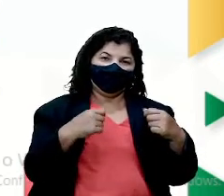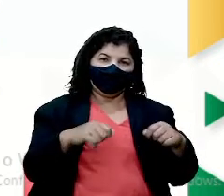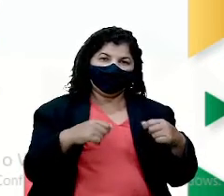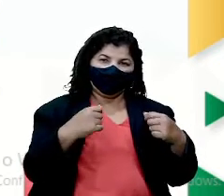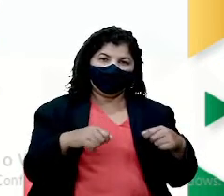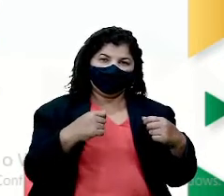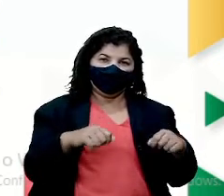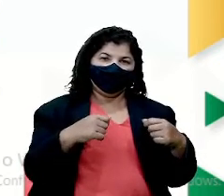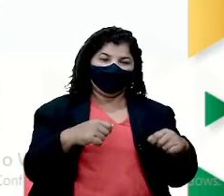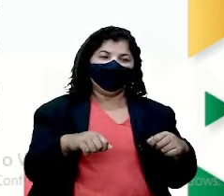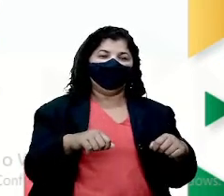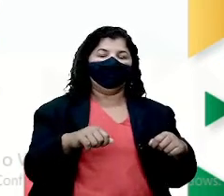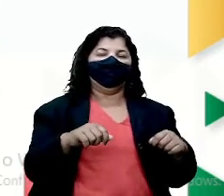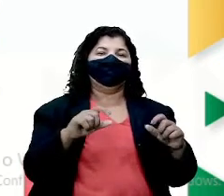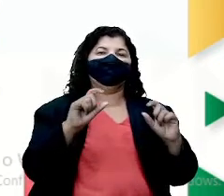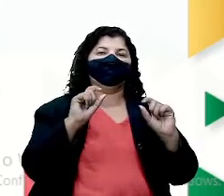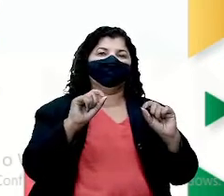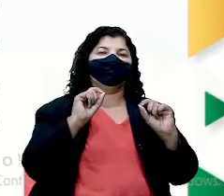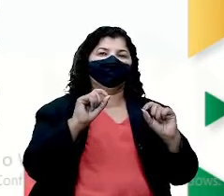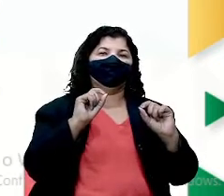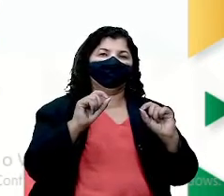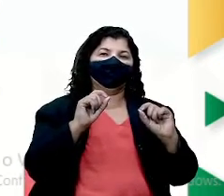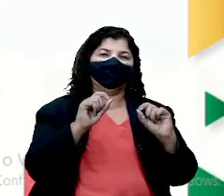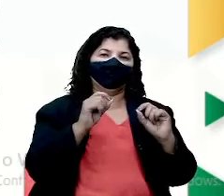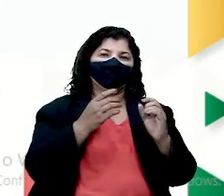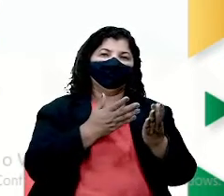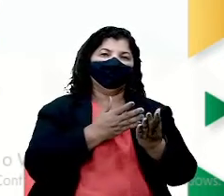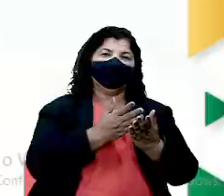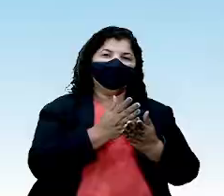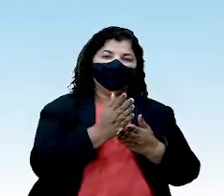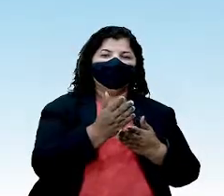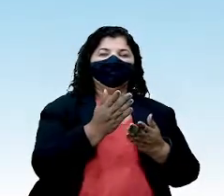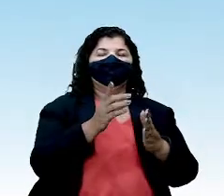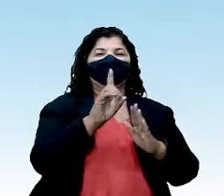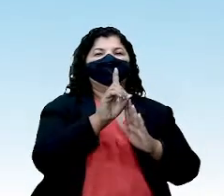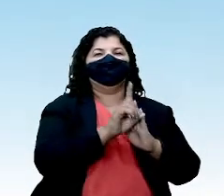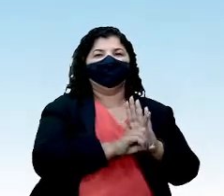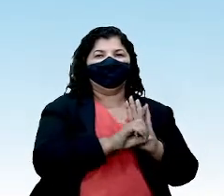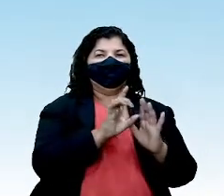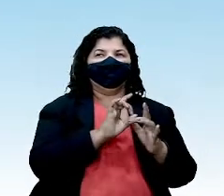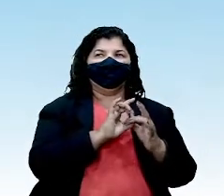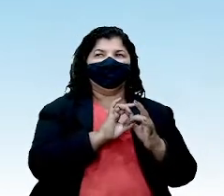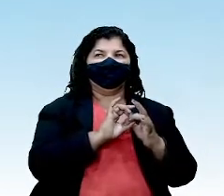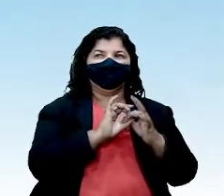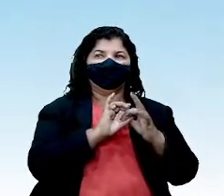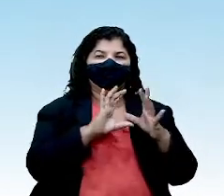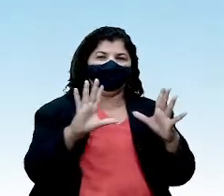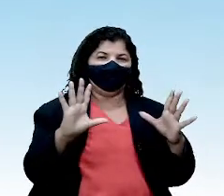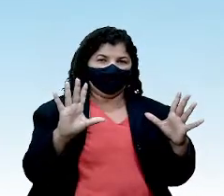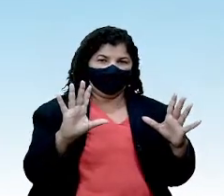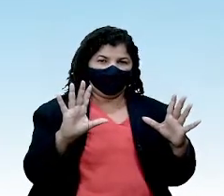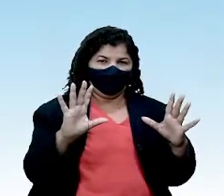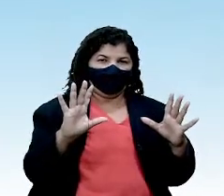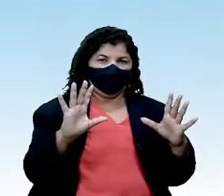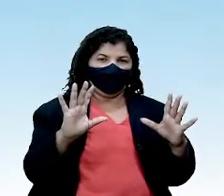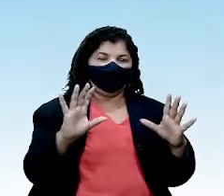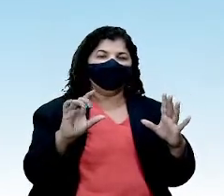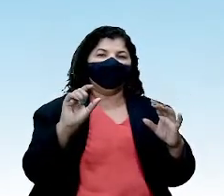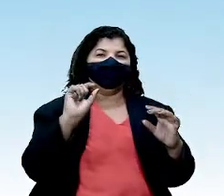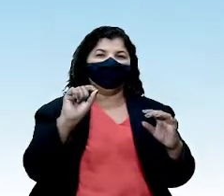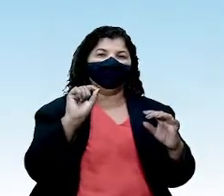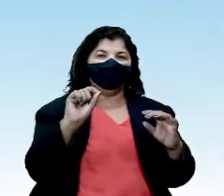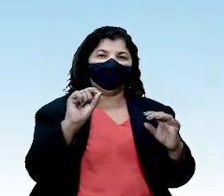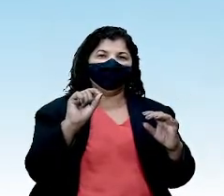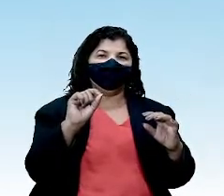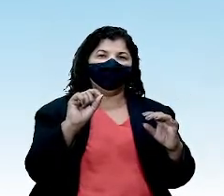Renunciado a quê, professor Cláudio Nascimento? A todo o direito e toda a liberdade. Em favor de quê? De um único